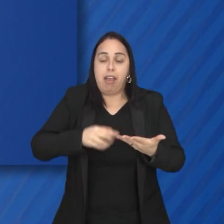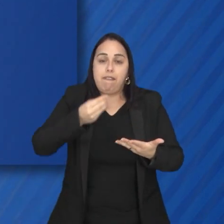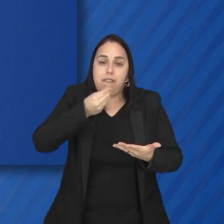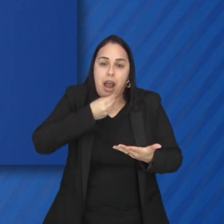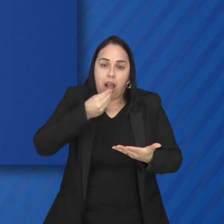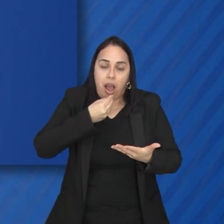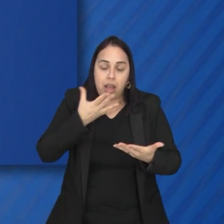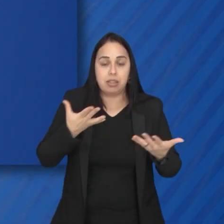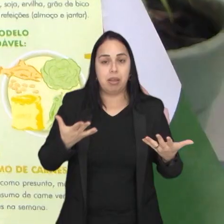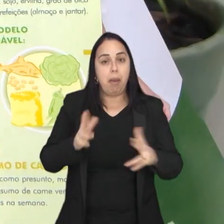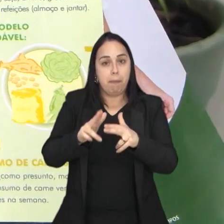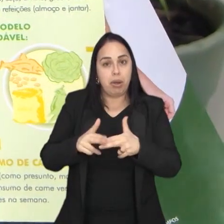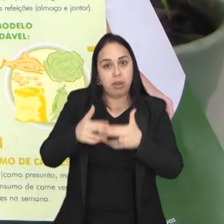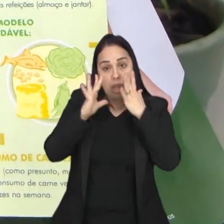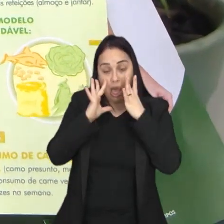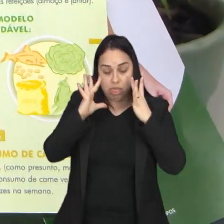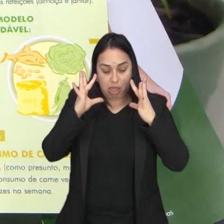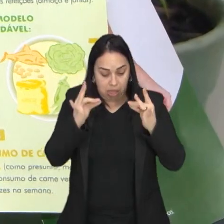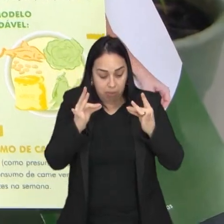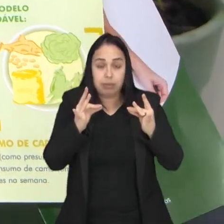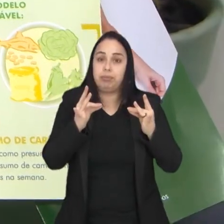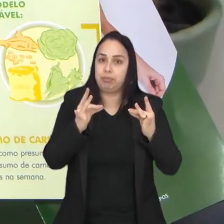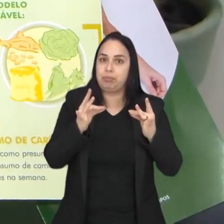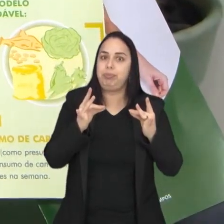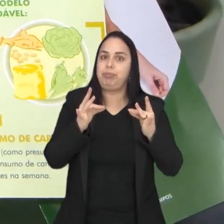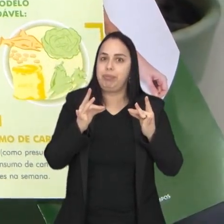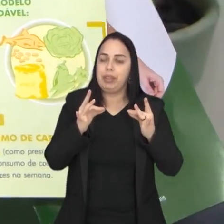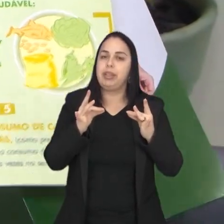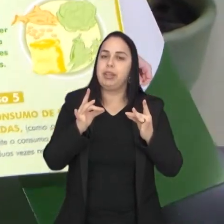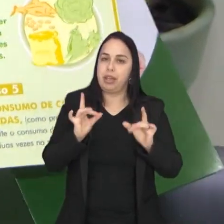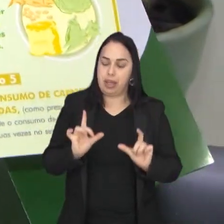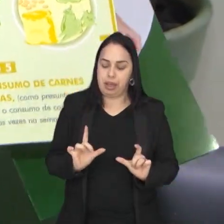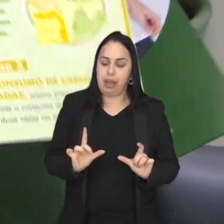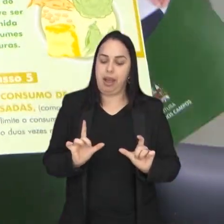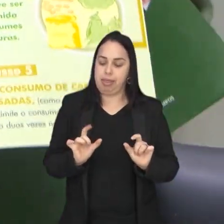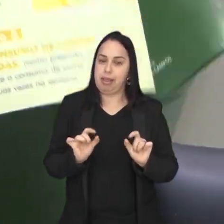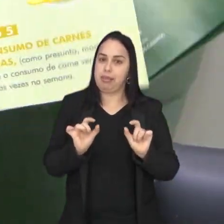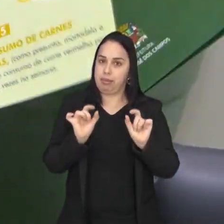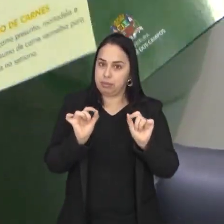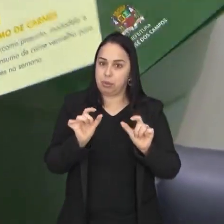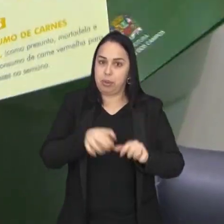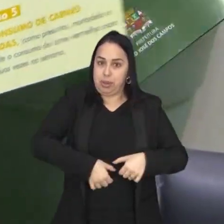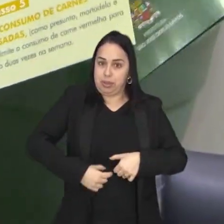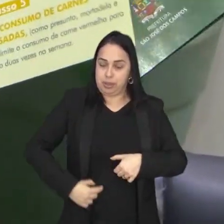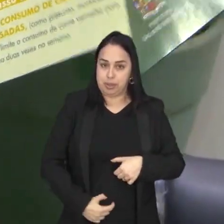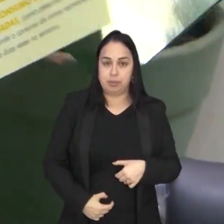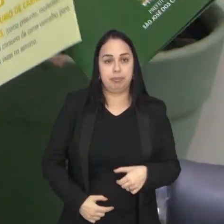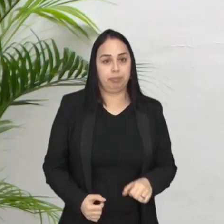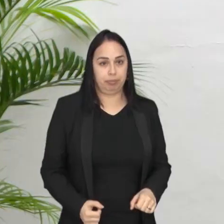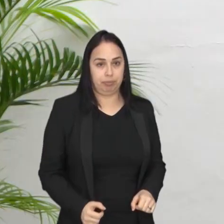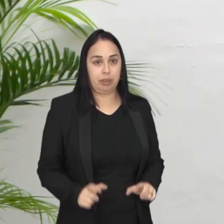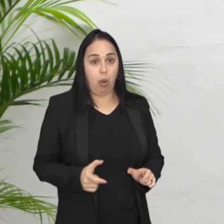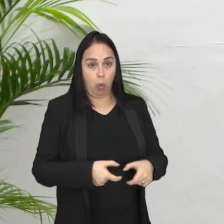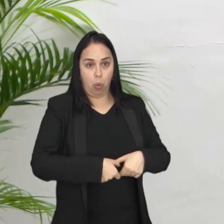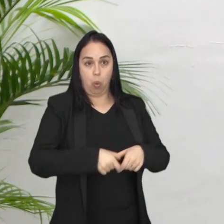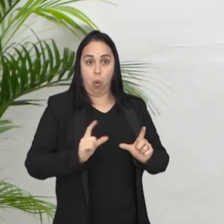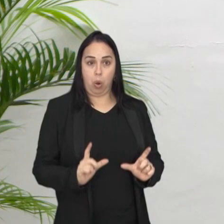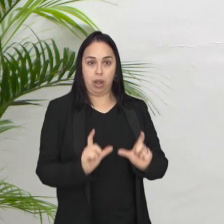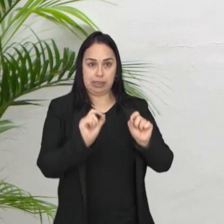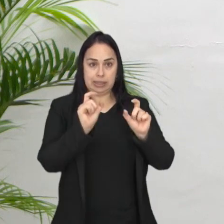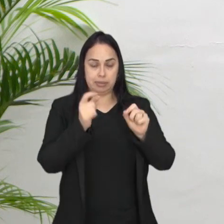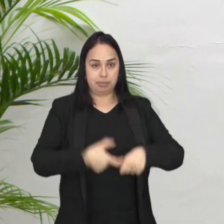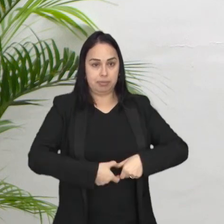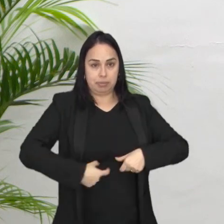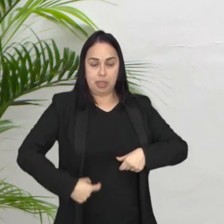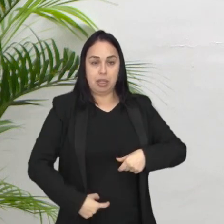cansaço e fraqueza. Por isso, é preciso se atentar aos fatores de risco para o câncer do intestino. Então, o câncer de